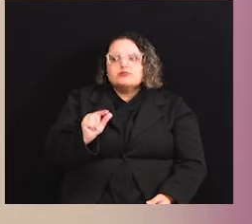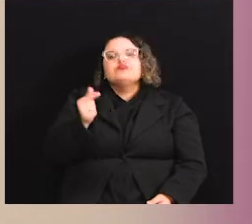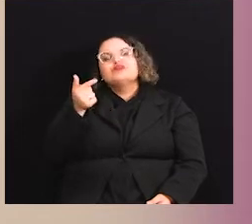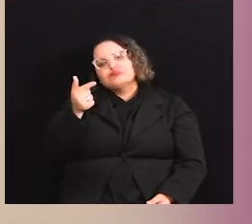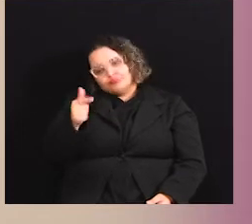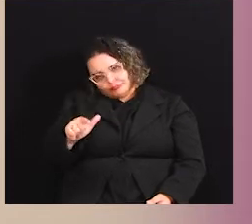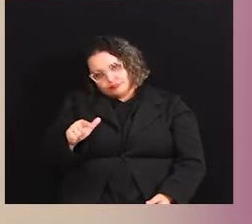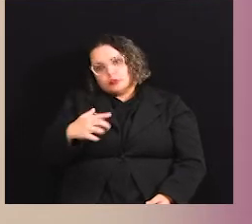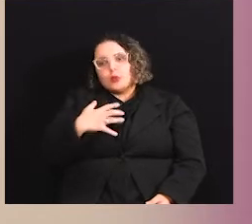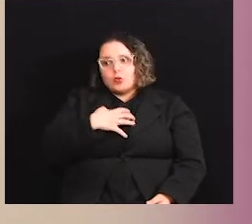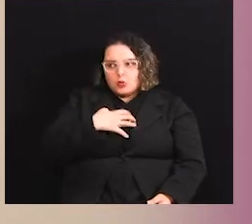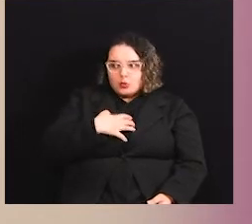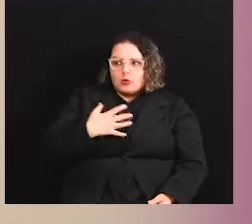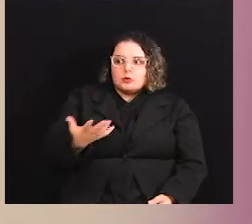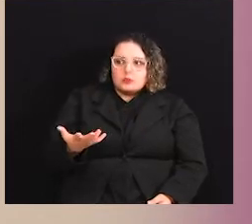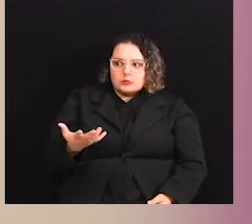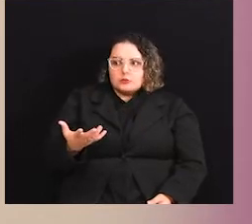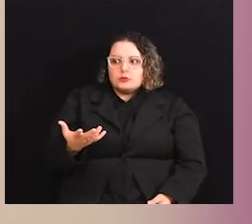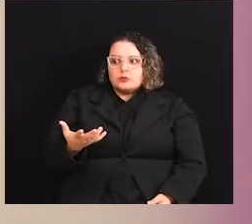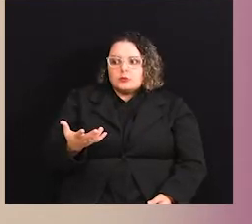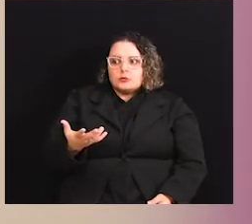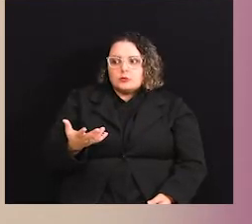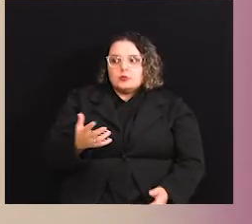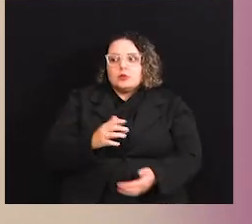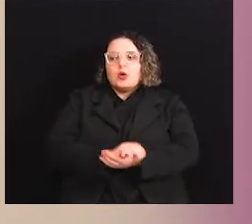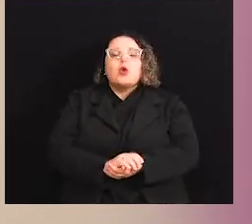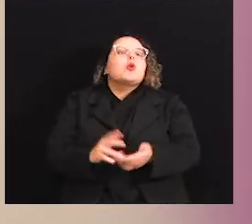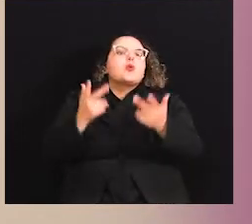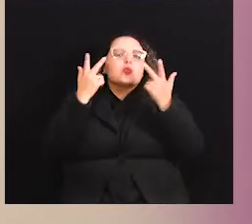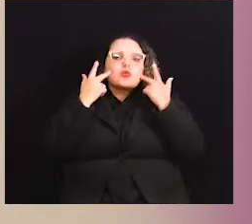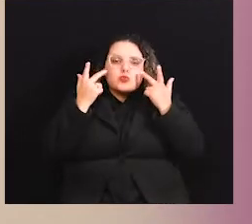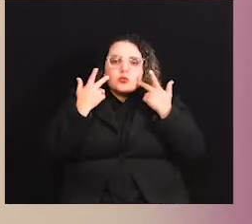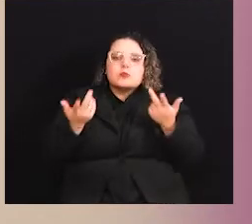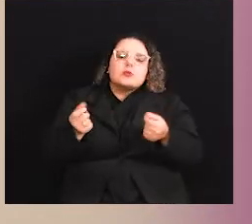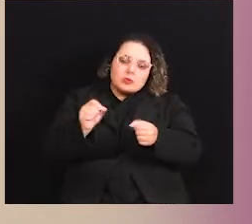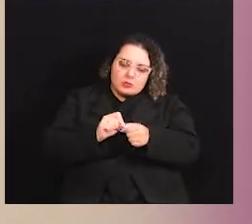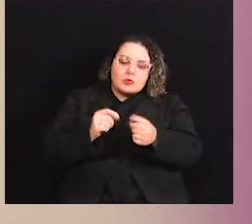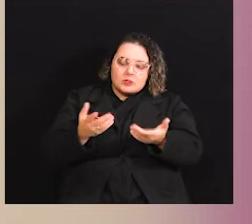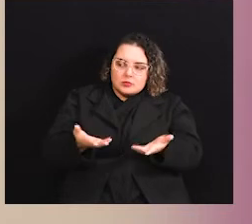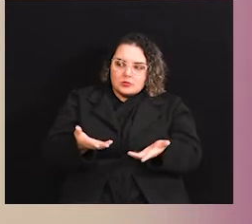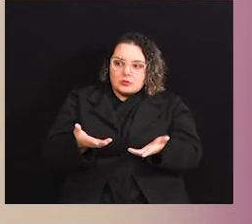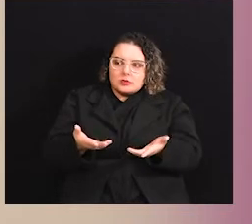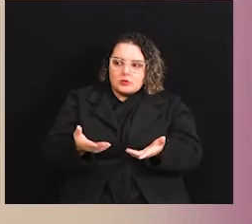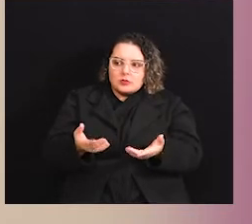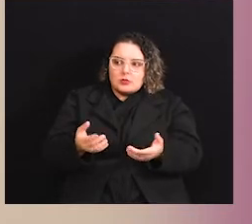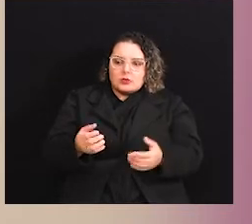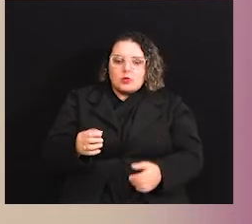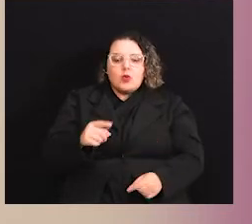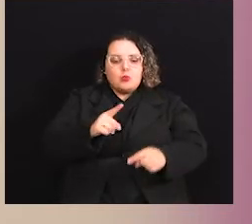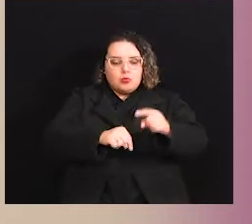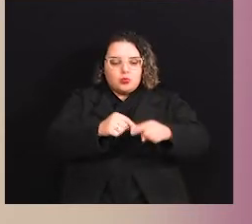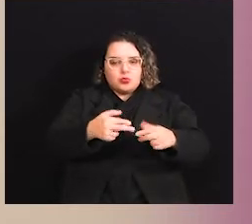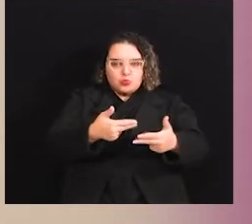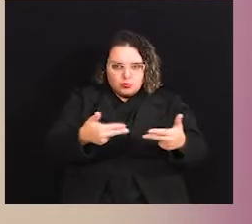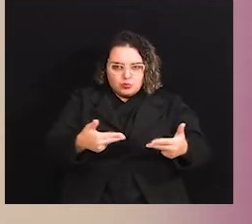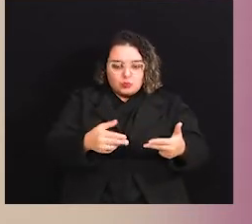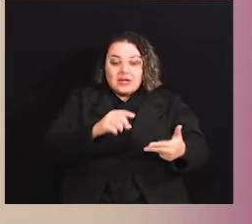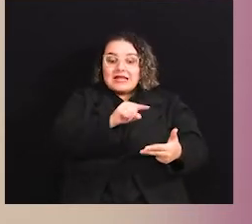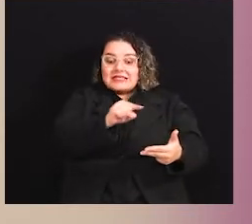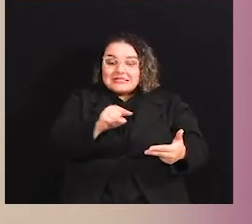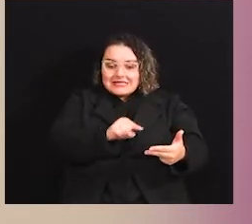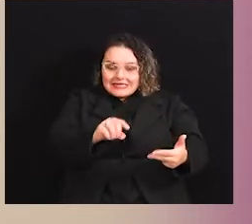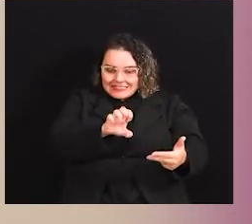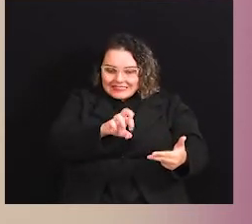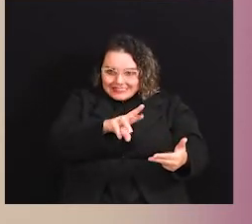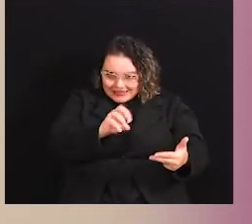assim continuar com sintomas. Então, normalmente o que eu faço é isso: produto zero lactose e uso